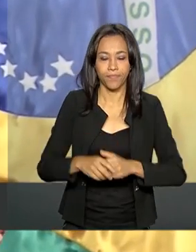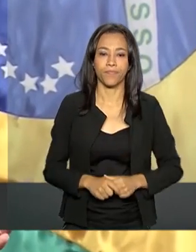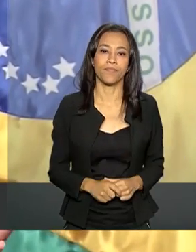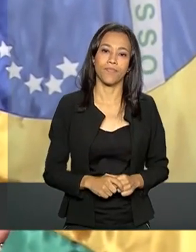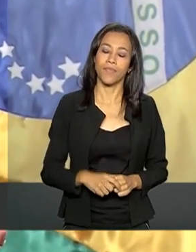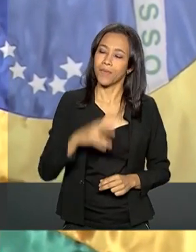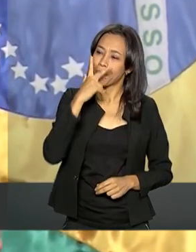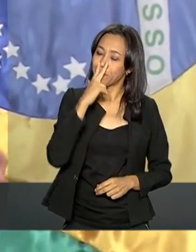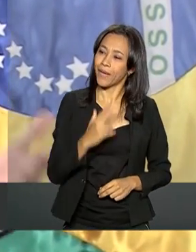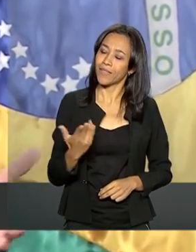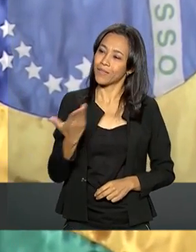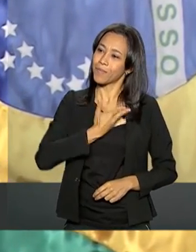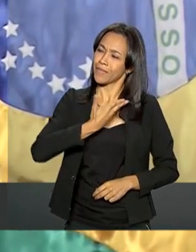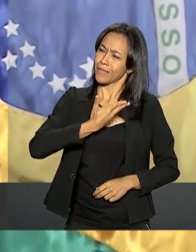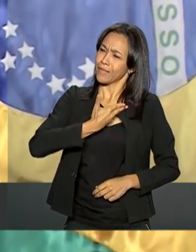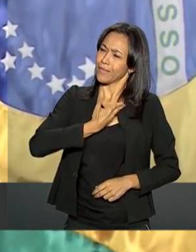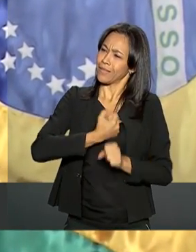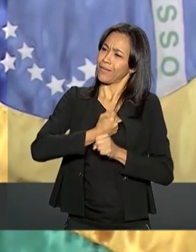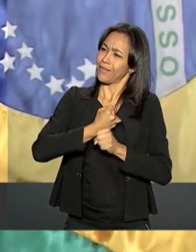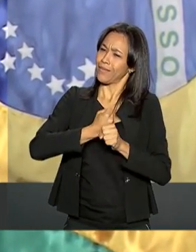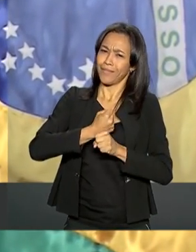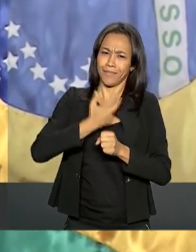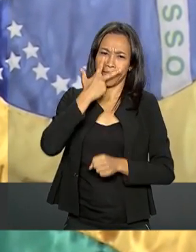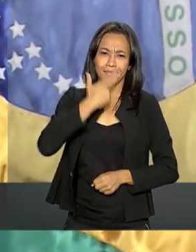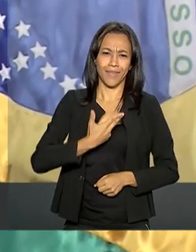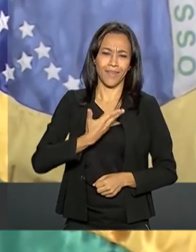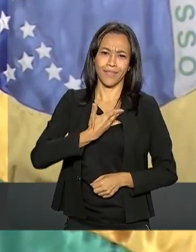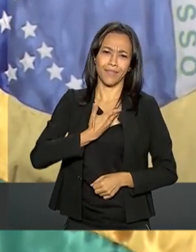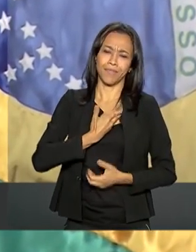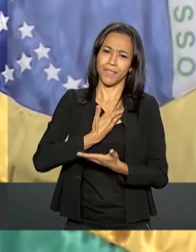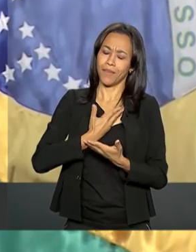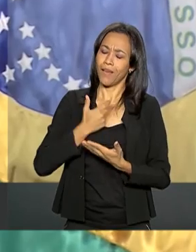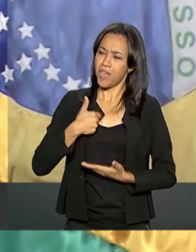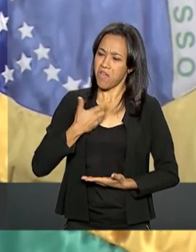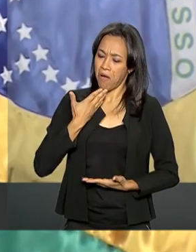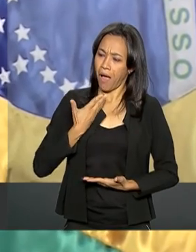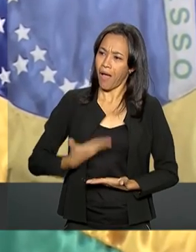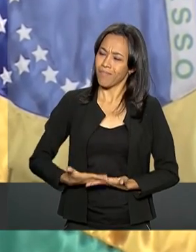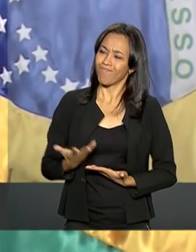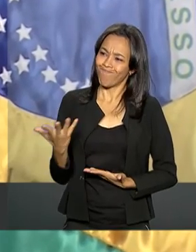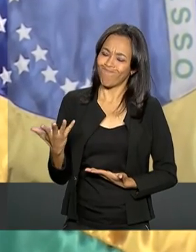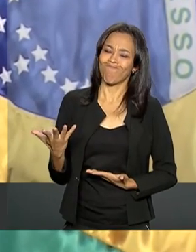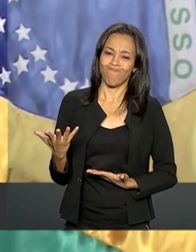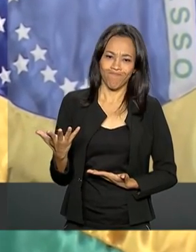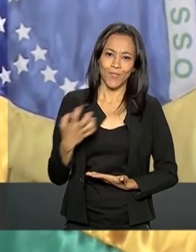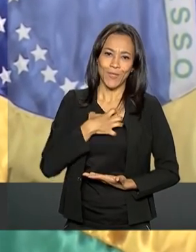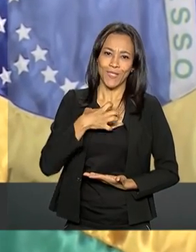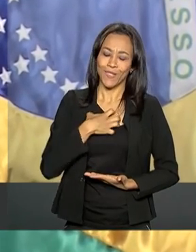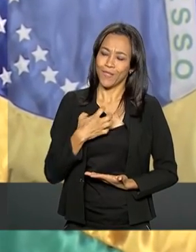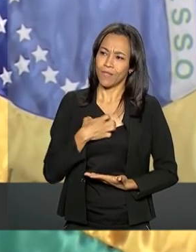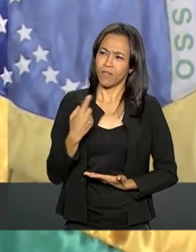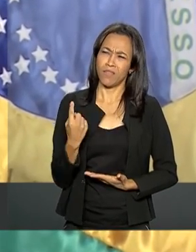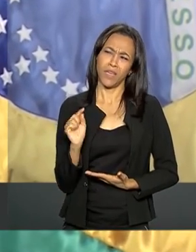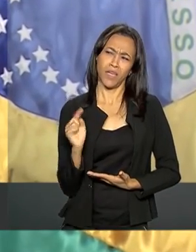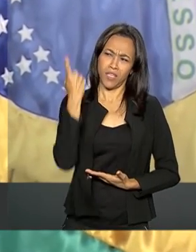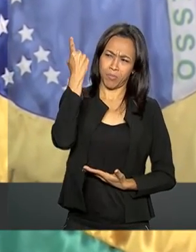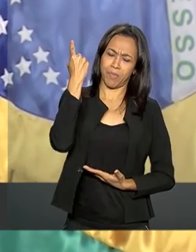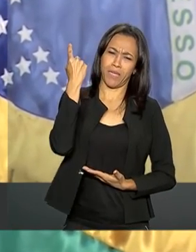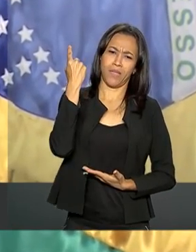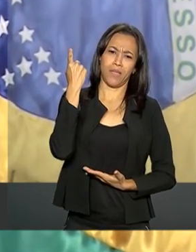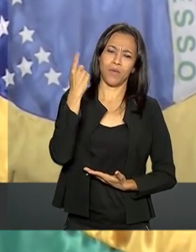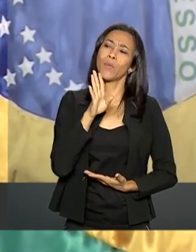parece que somos amigos de há muito tempo. A minha admiração de Vossa Excelência realmente vem desde o primeiro mandato, quando eu o